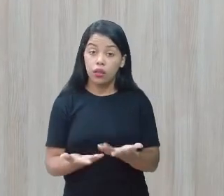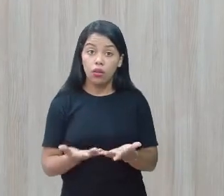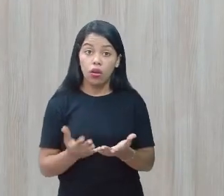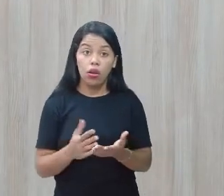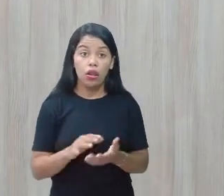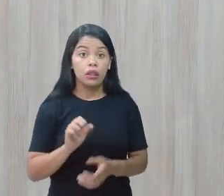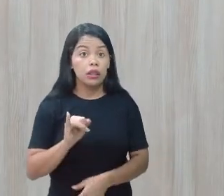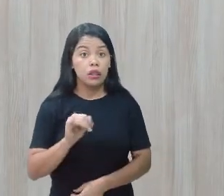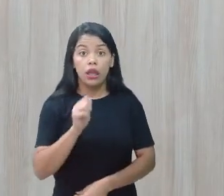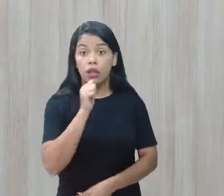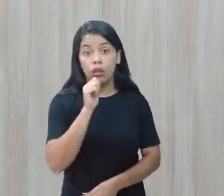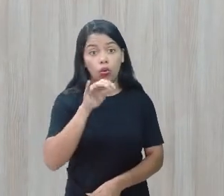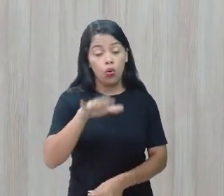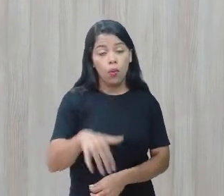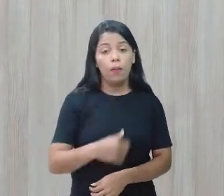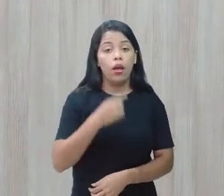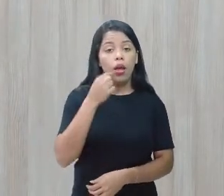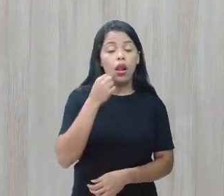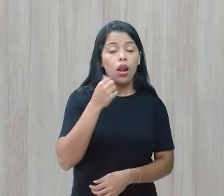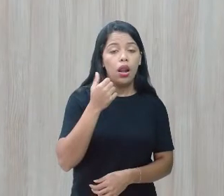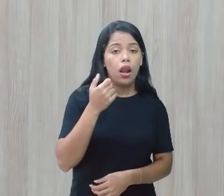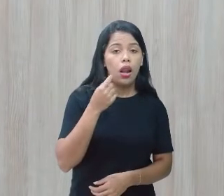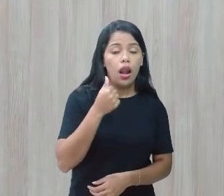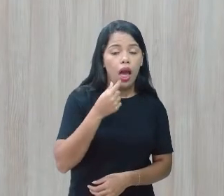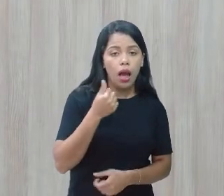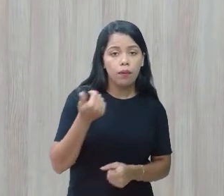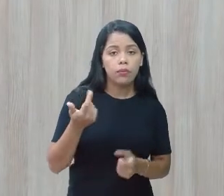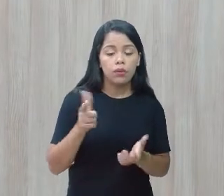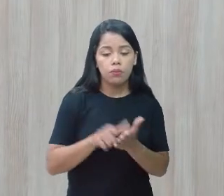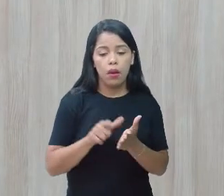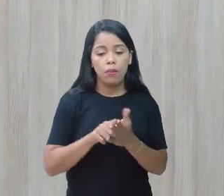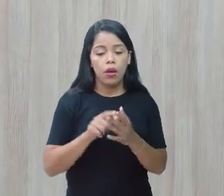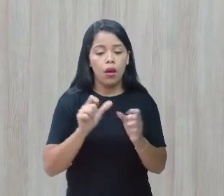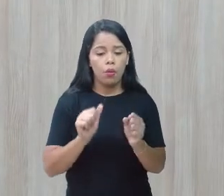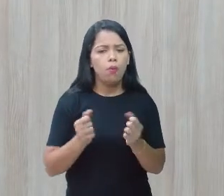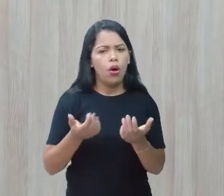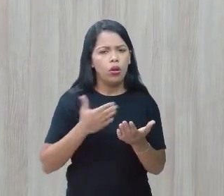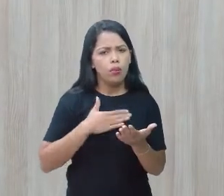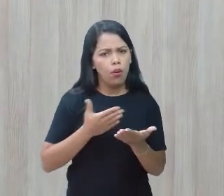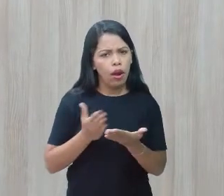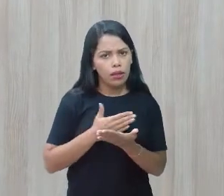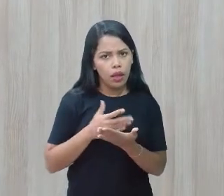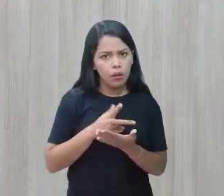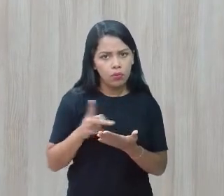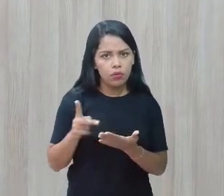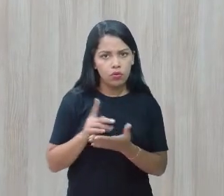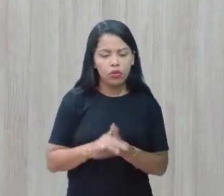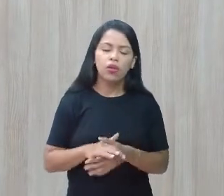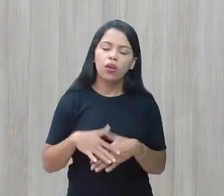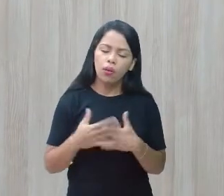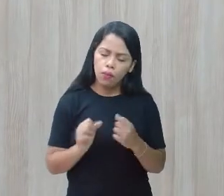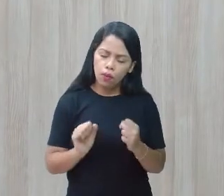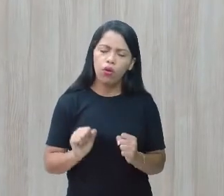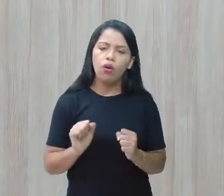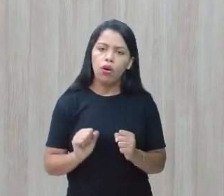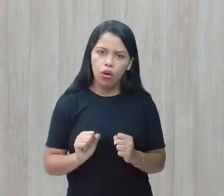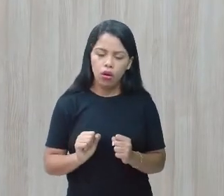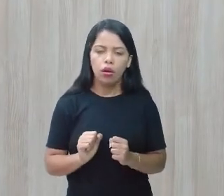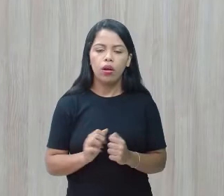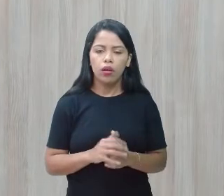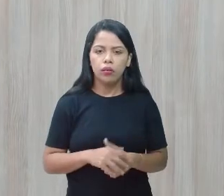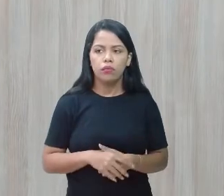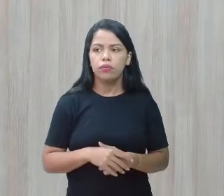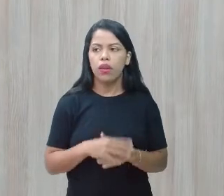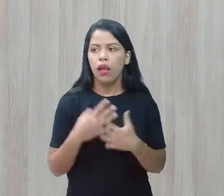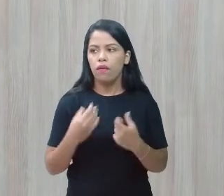não pegou ainda, pega o lápis, pega o papel. Professora, pode ser aqui no caderno de ciência, arruma espaço aí no caderno de ciência mesmo.